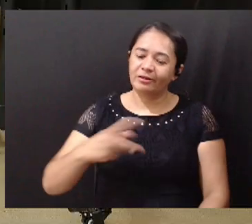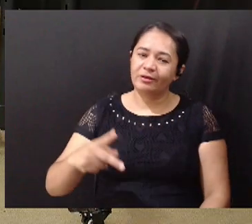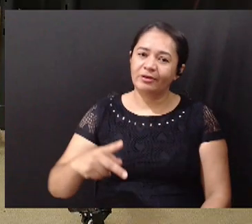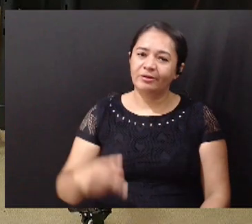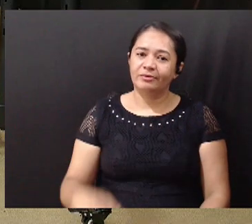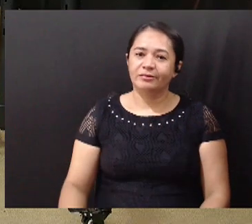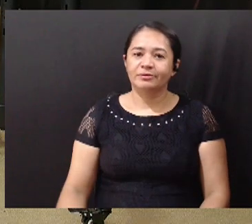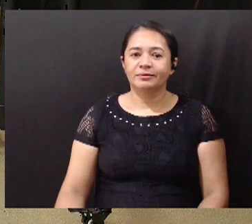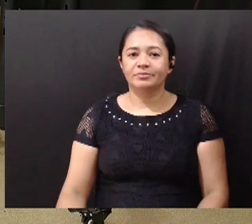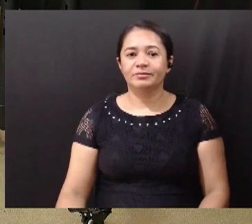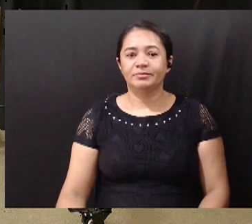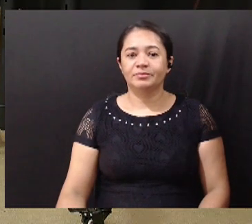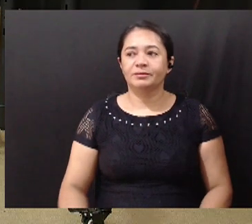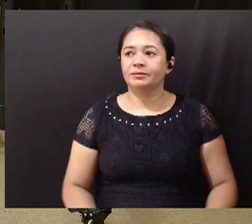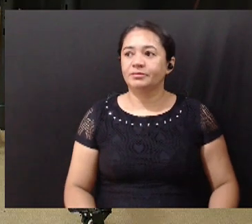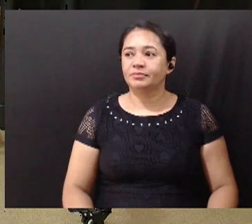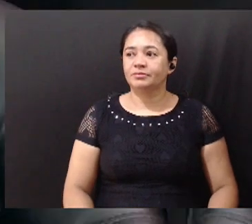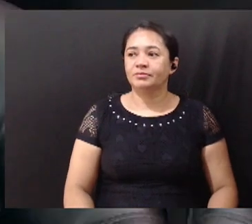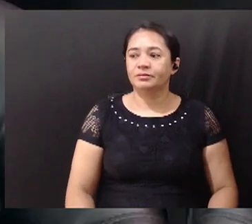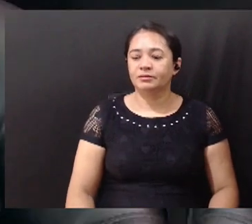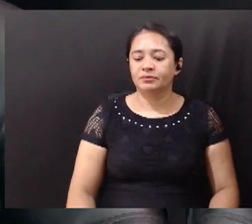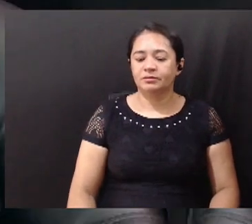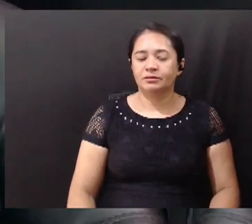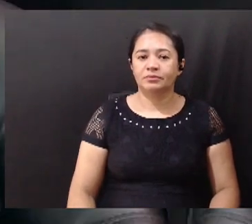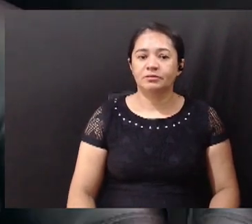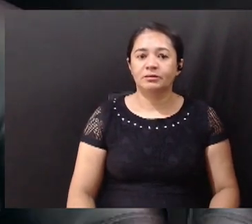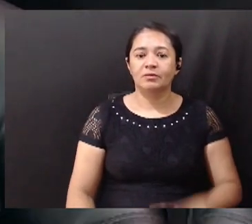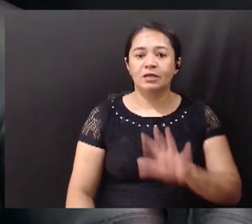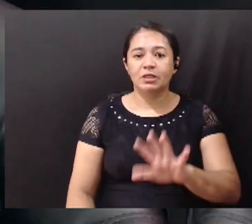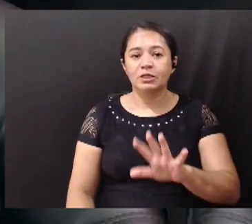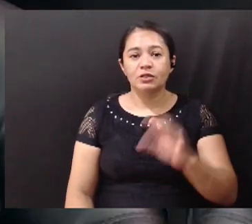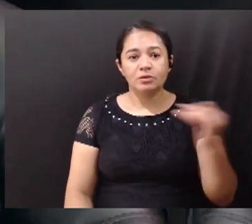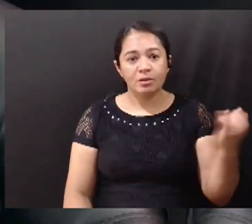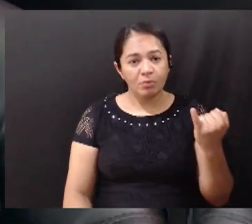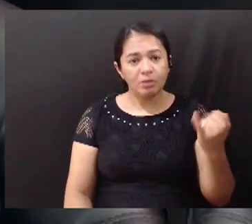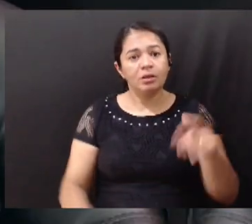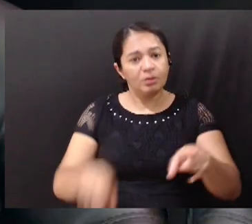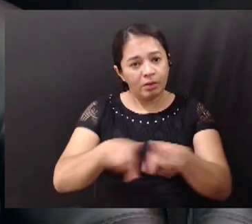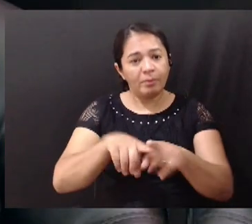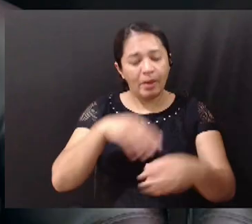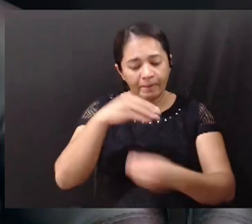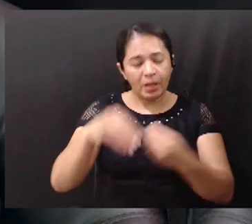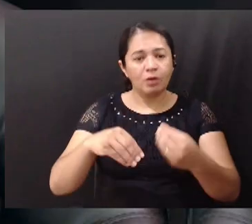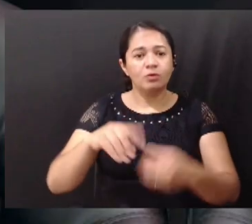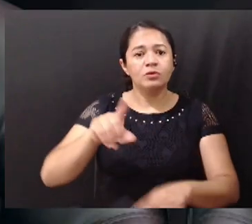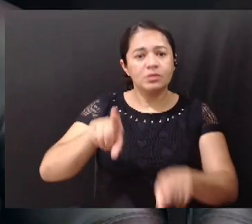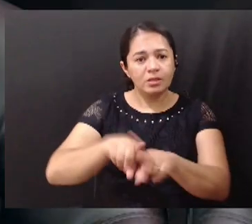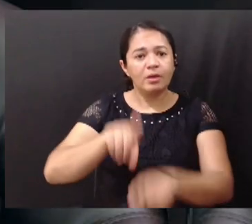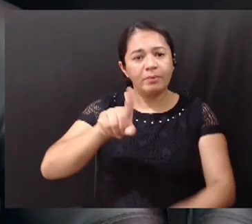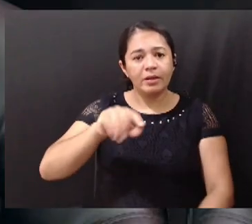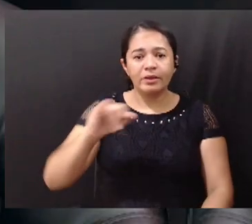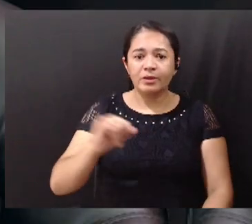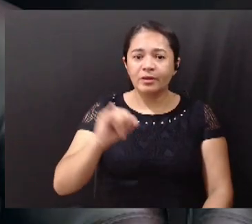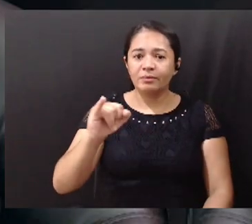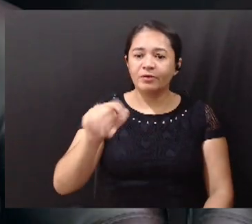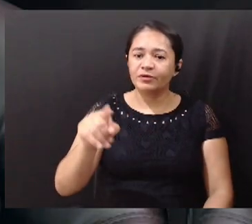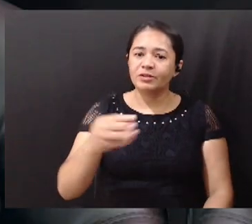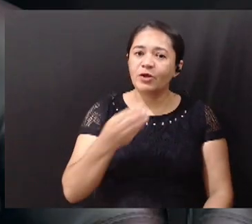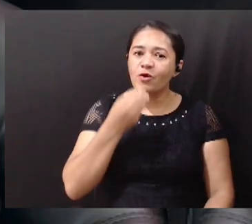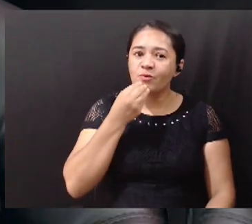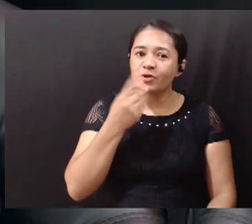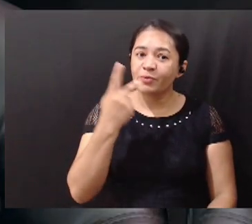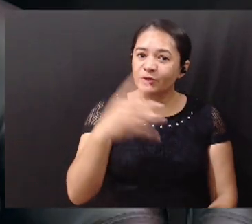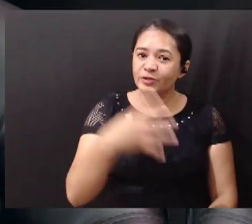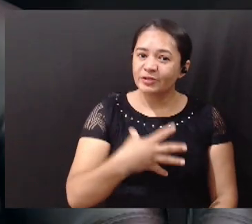Maísa? E esse caos, ele é importante também. E você vai dar uma oportunidade para o seu filho de organizar